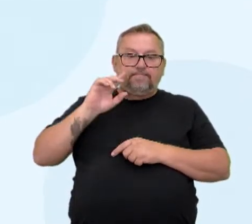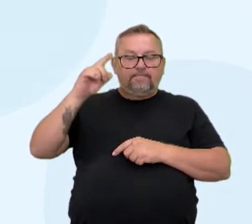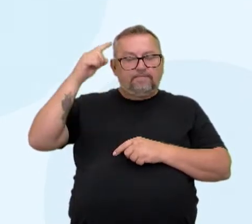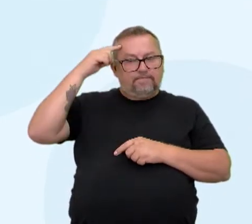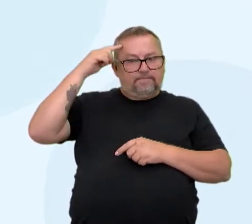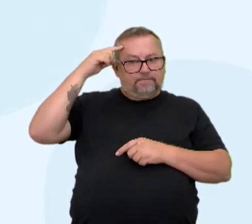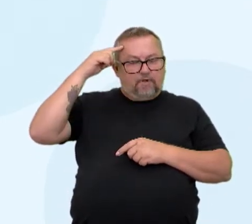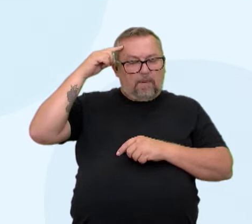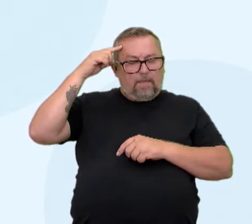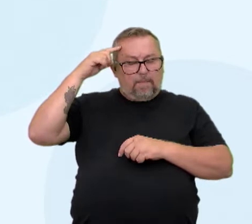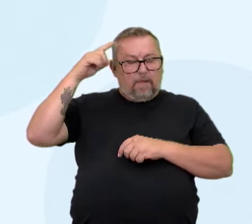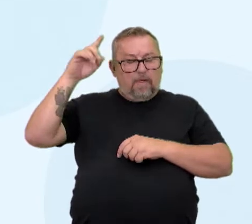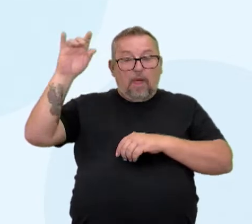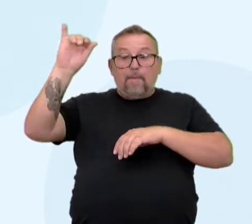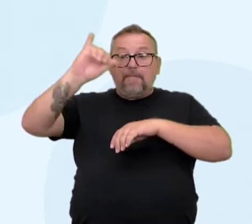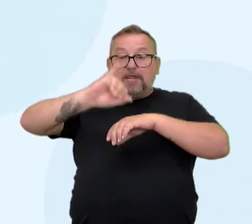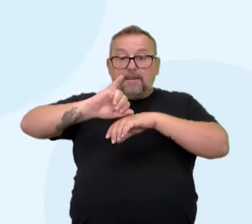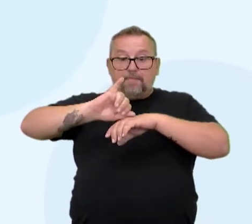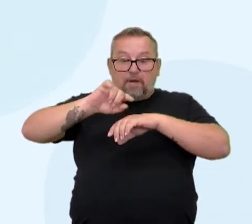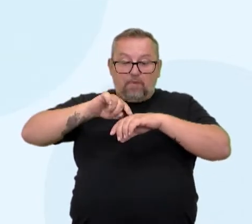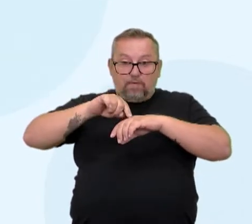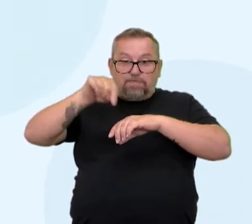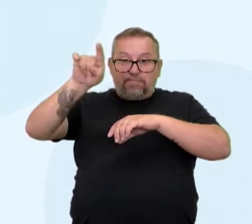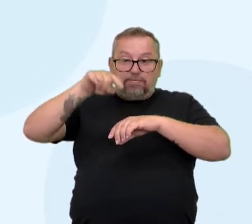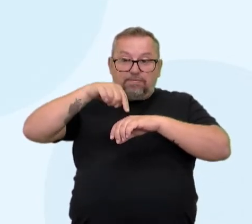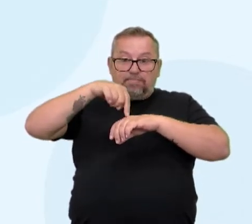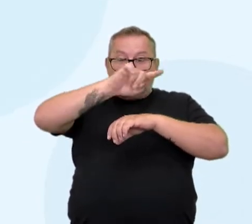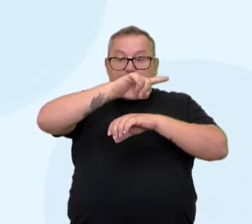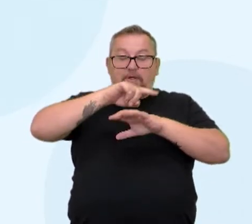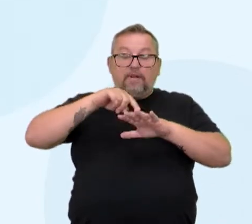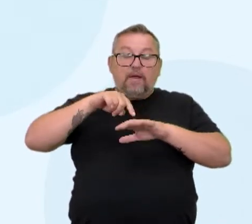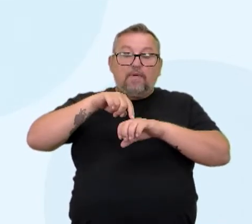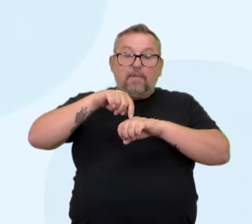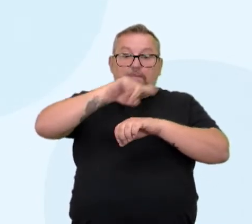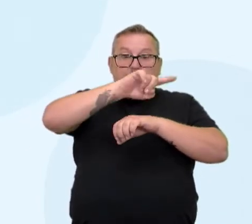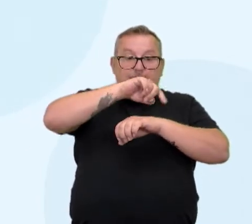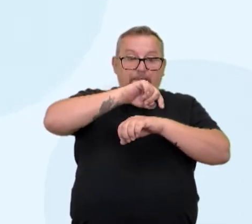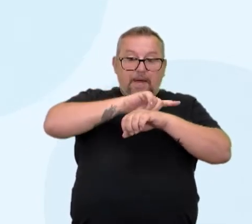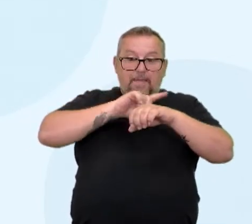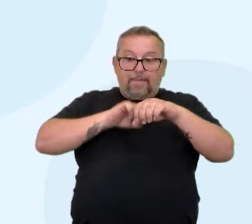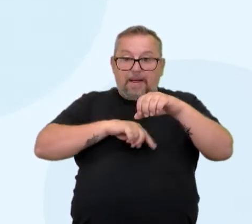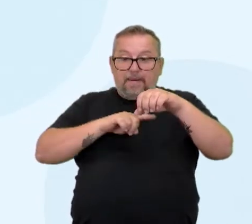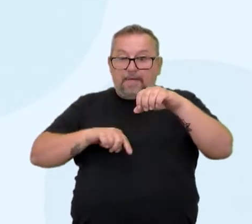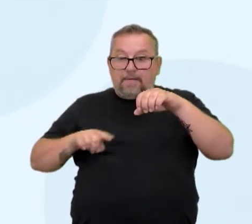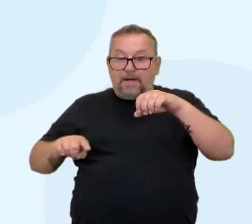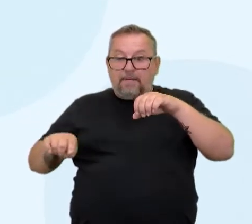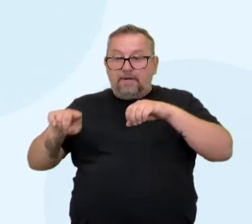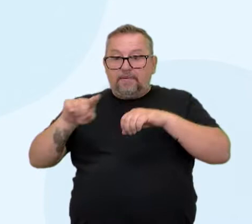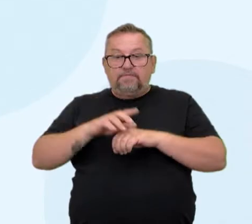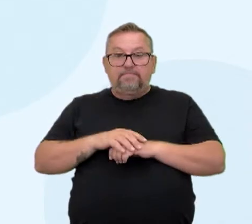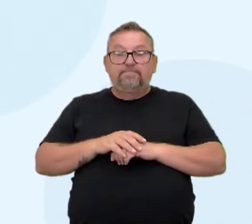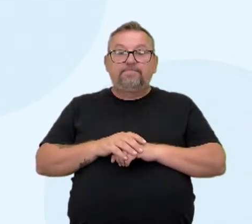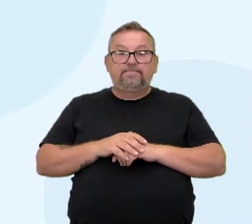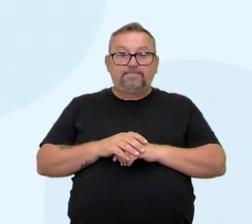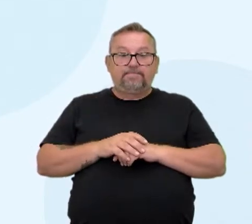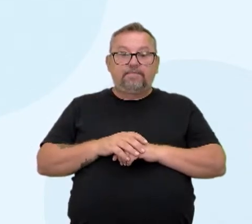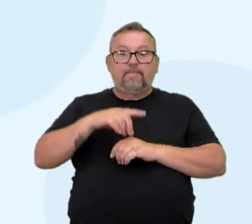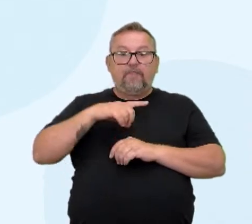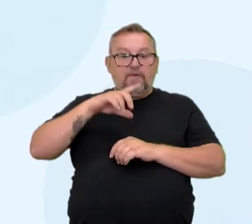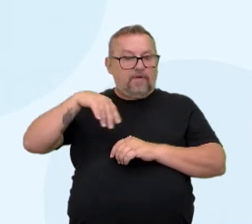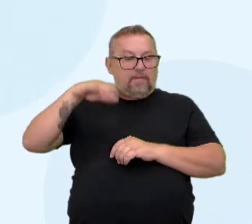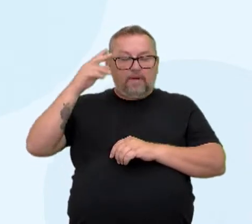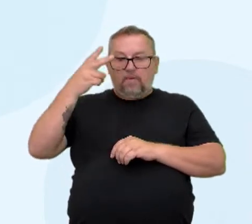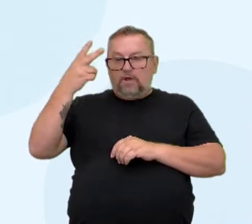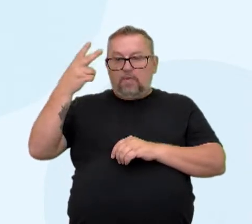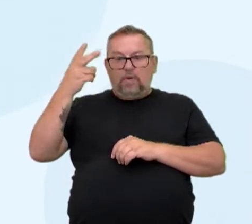ideia central, as ramificações primárias e secundárias. Ou outras se tiver mais que